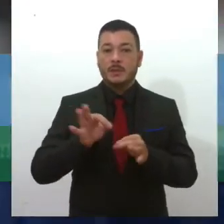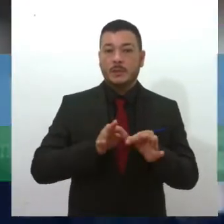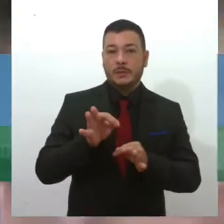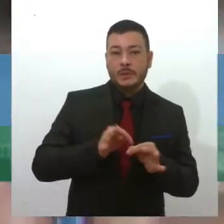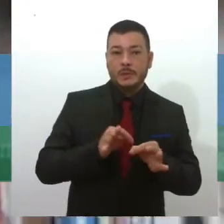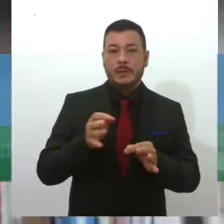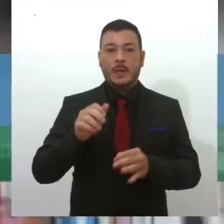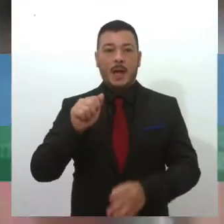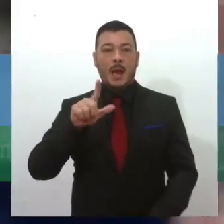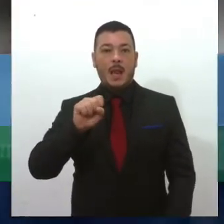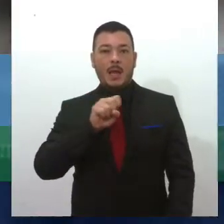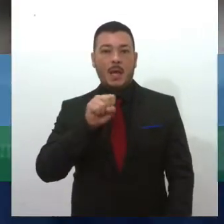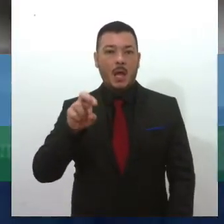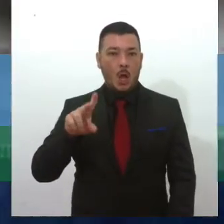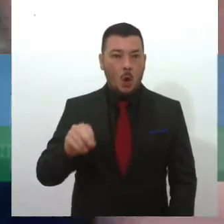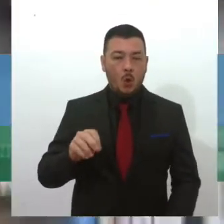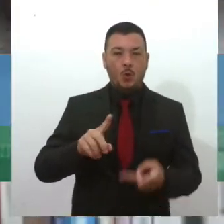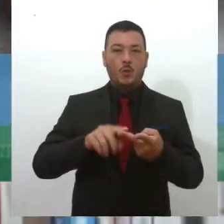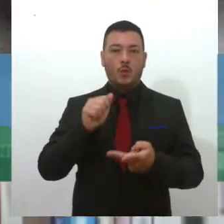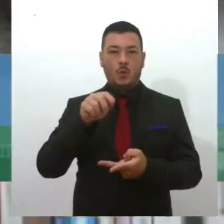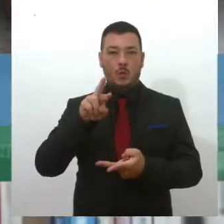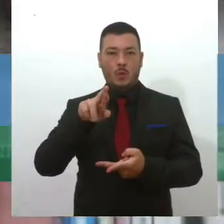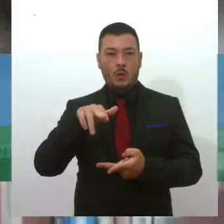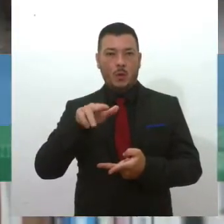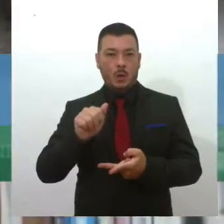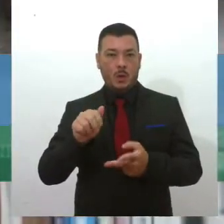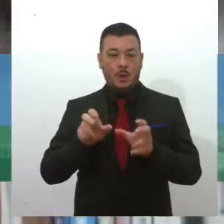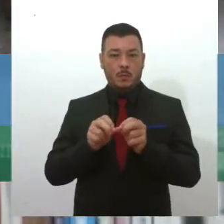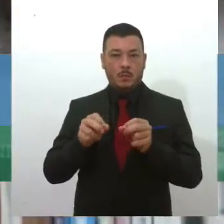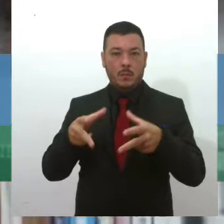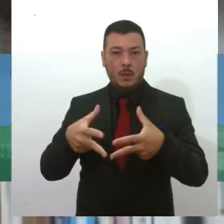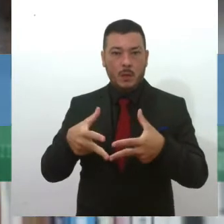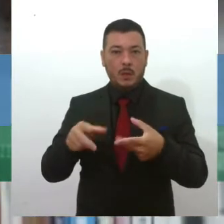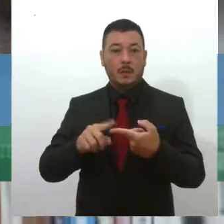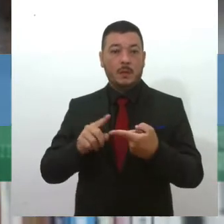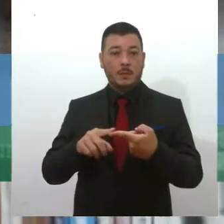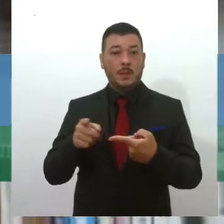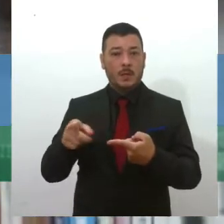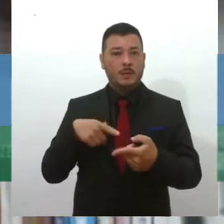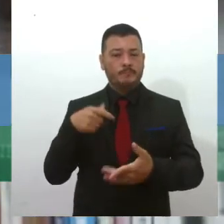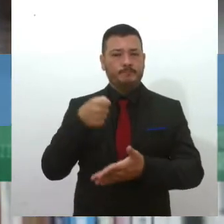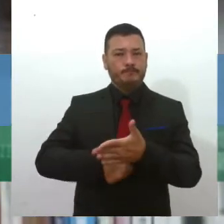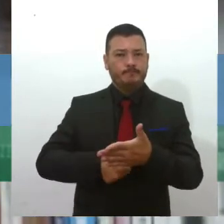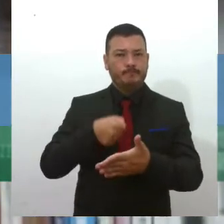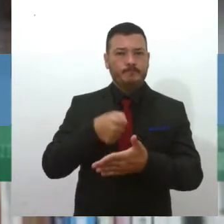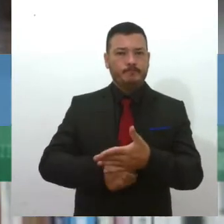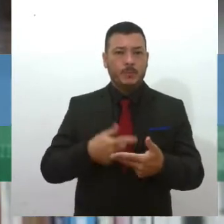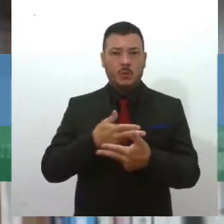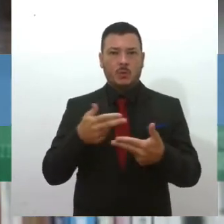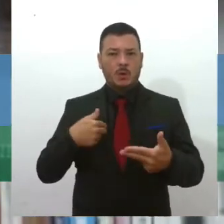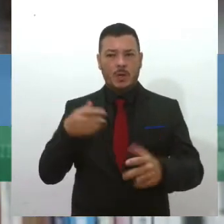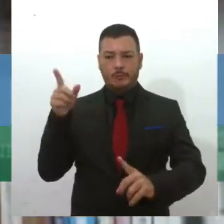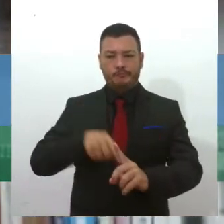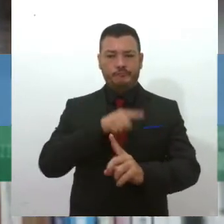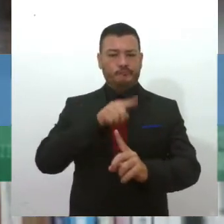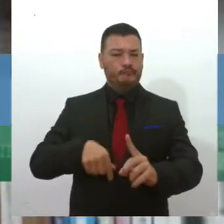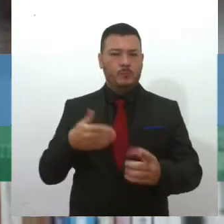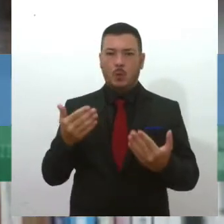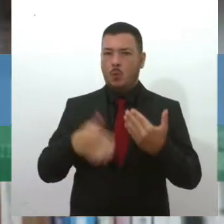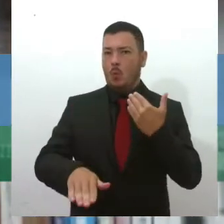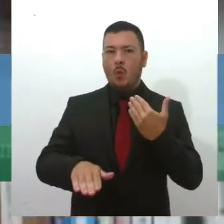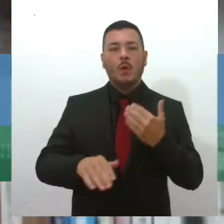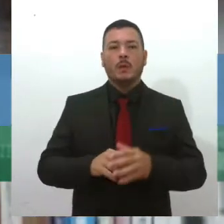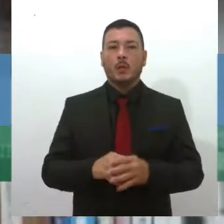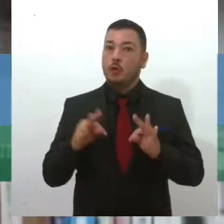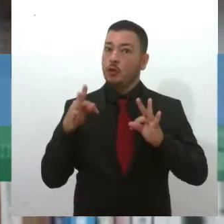Alessandro Vieira, Adriana Ventura na Câmara, foram vozes de resistência, vozes contrárias a isso. Né? Não foram